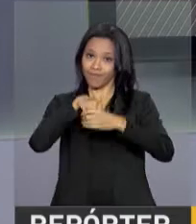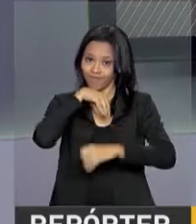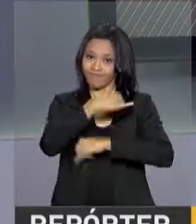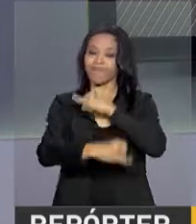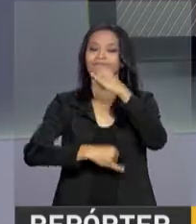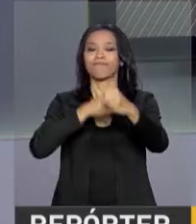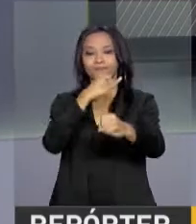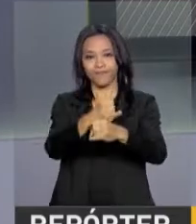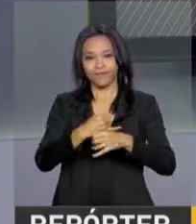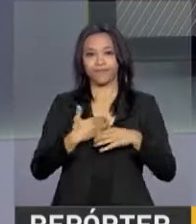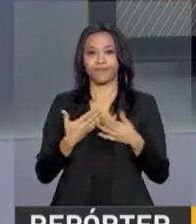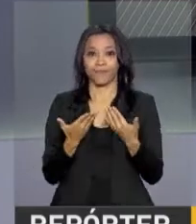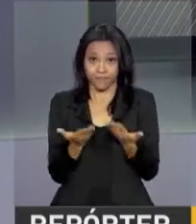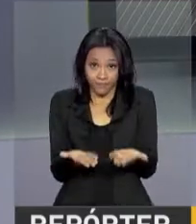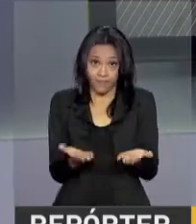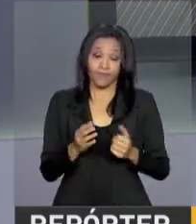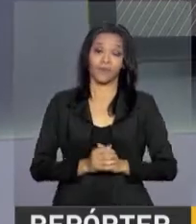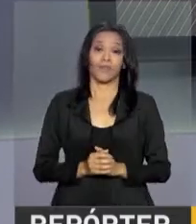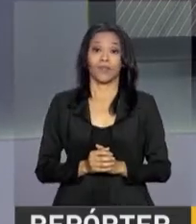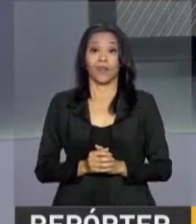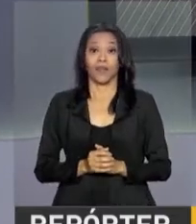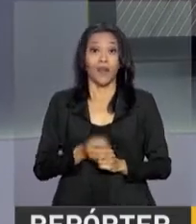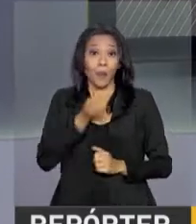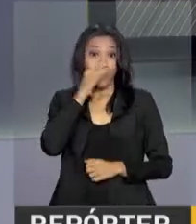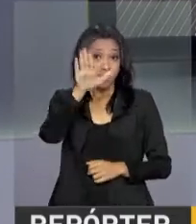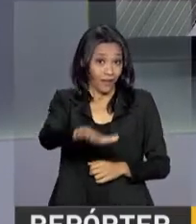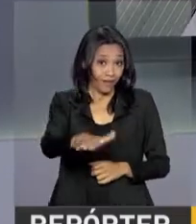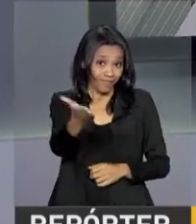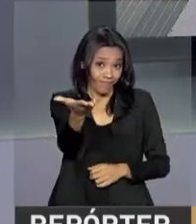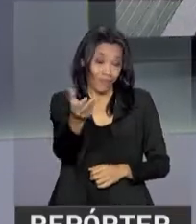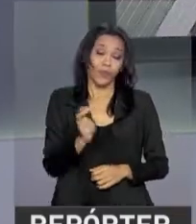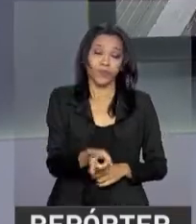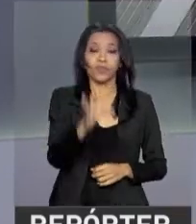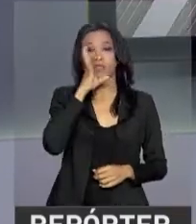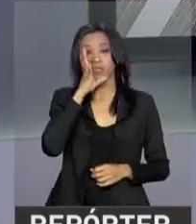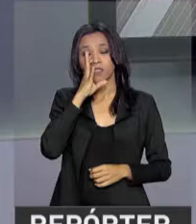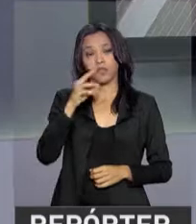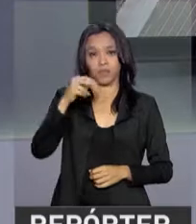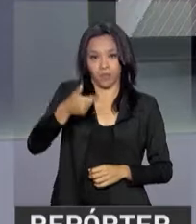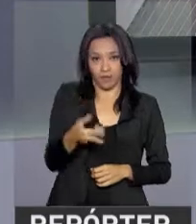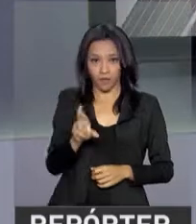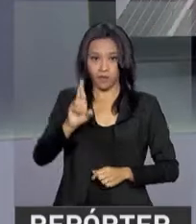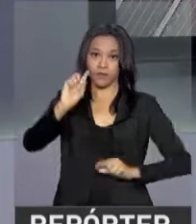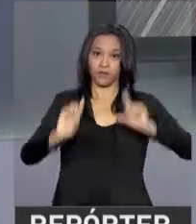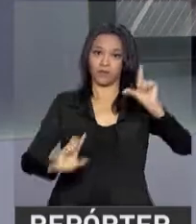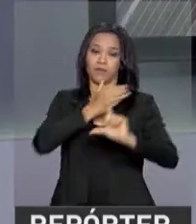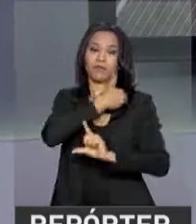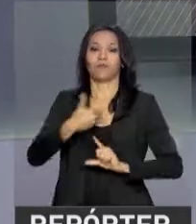está na página da NBR na internet. Uma boa tarde para você e continue com a gente na